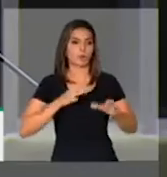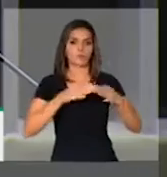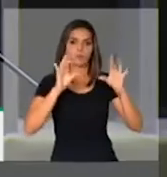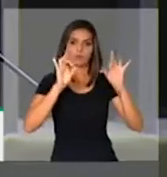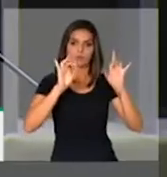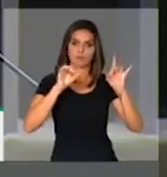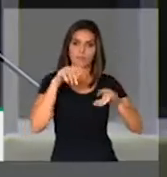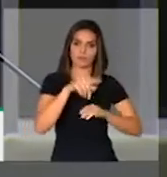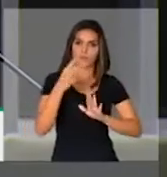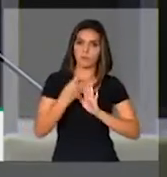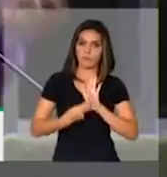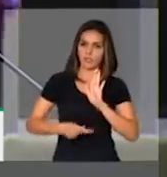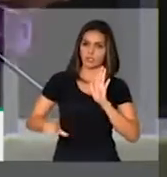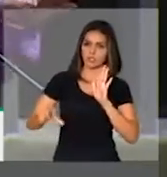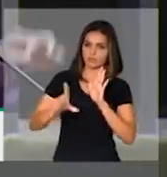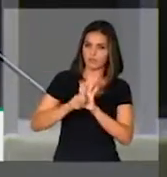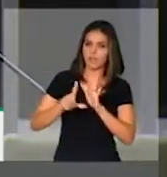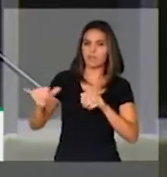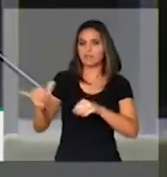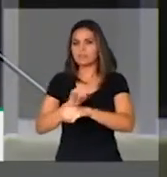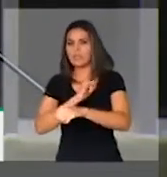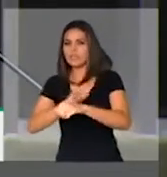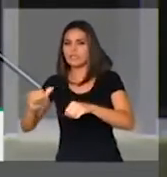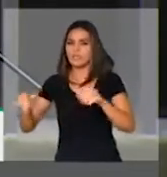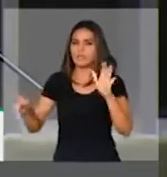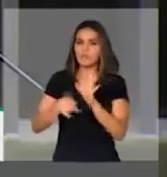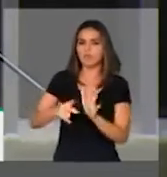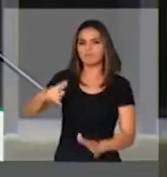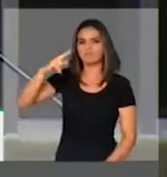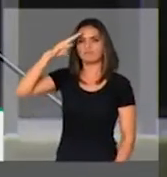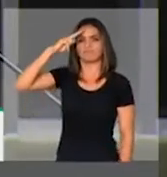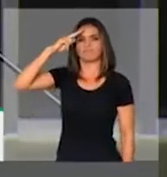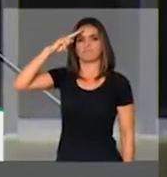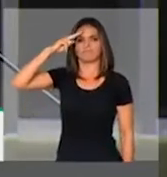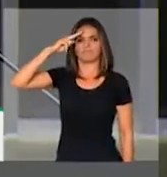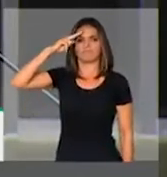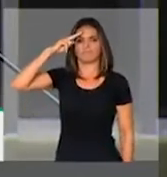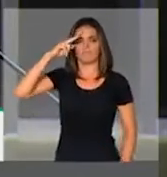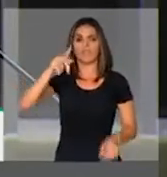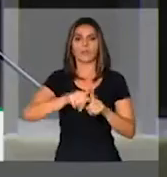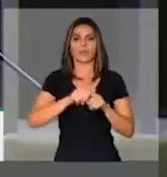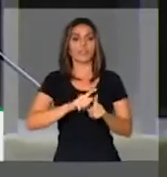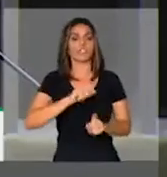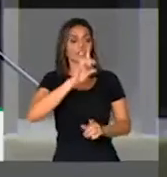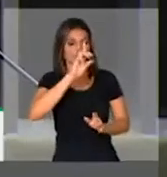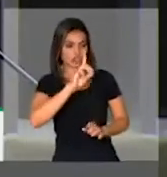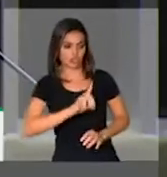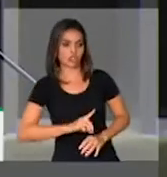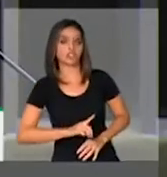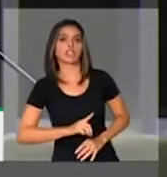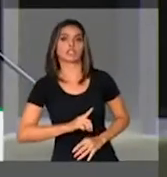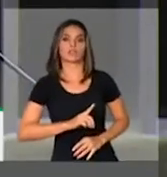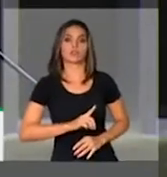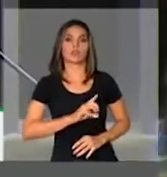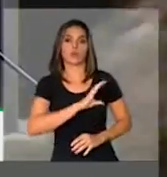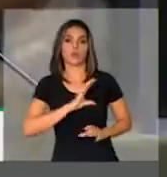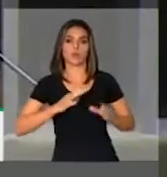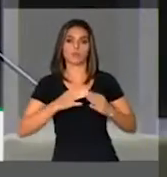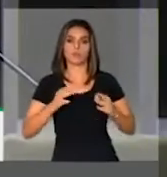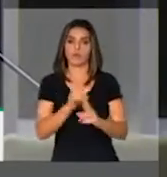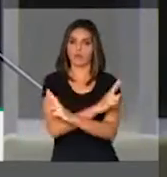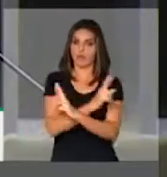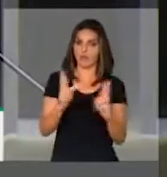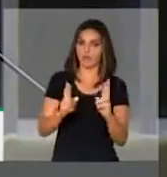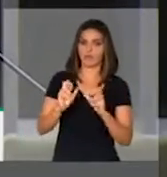dos Projetos Estratégicos das Forças Armadas, dirigindo a Comissão de Relações Exteriores e